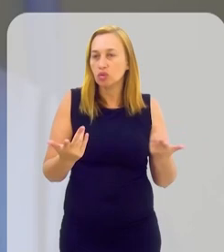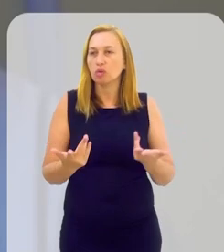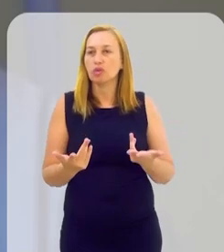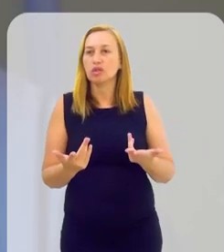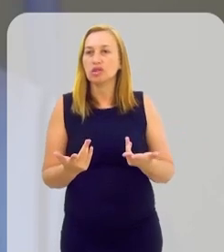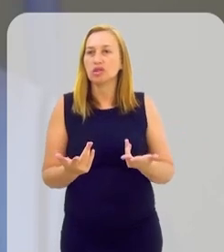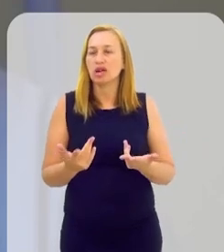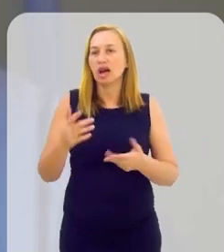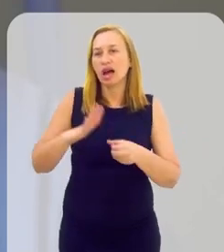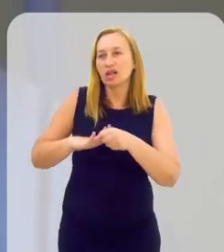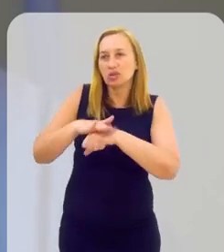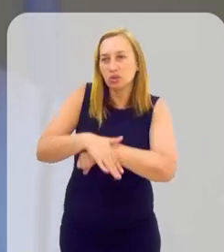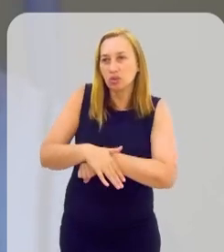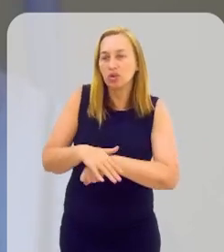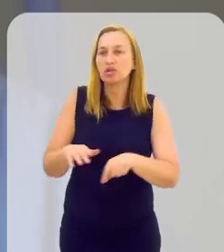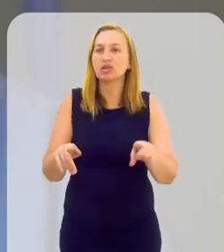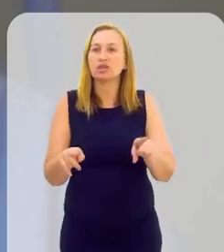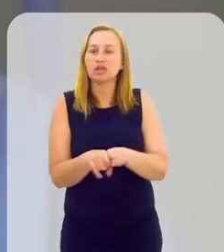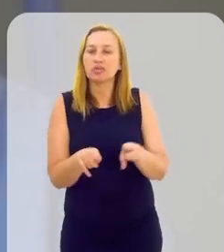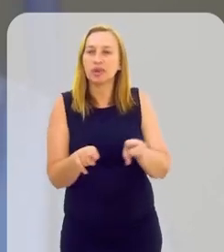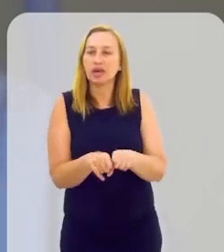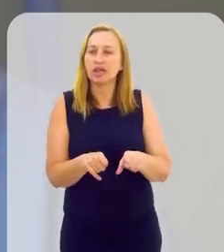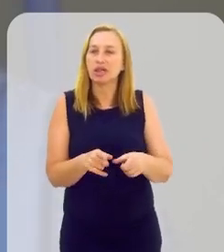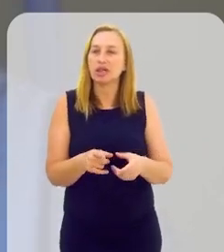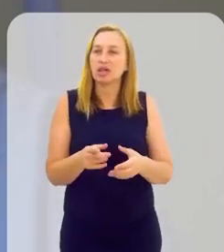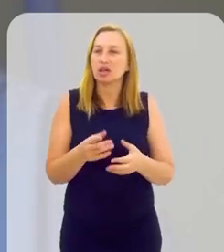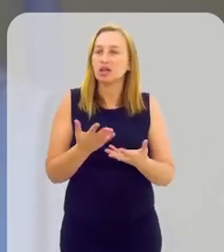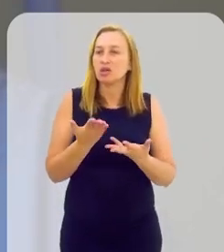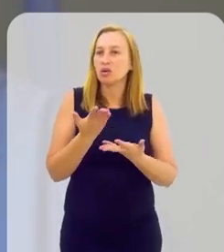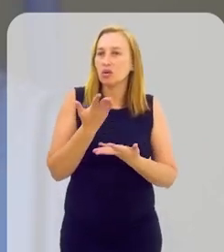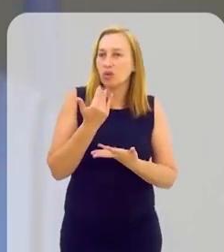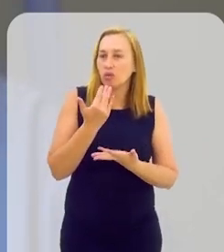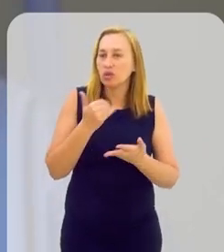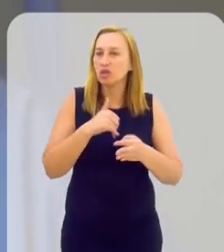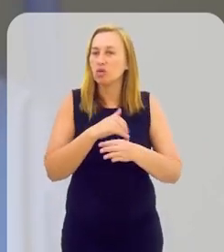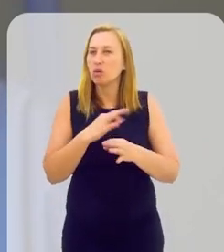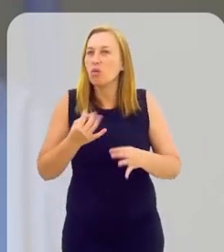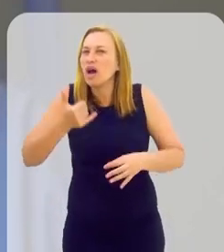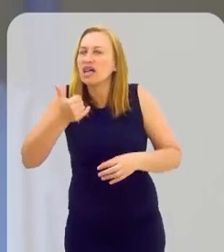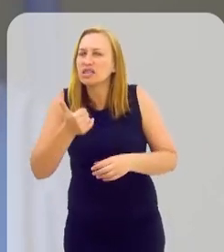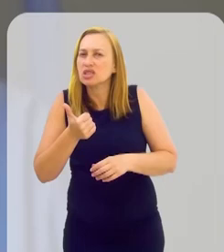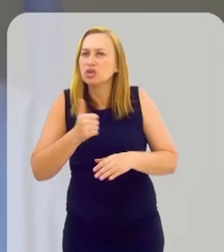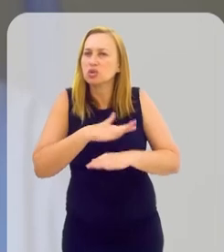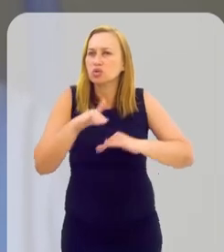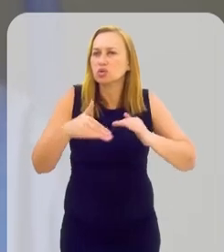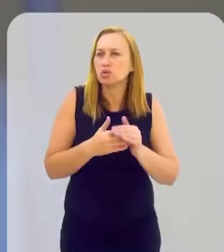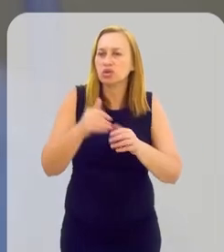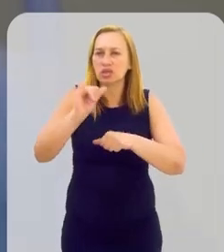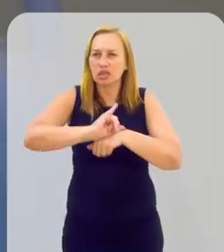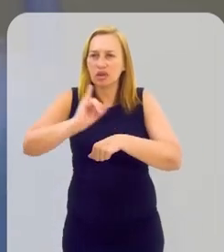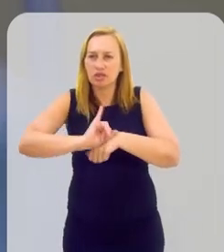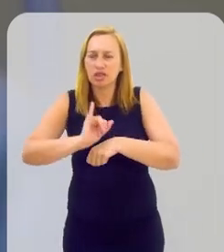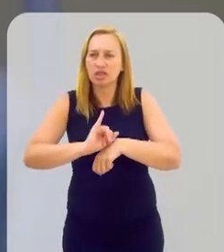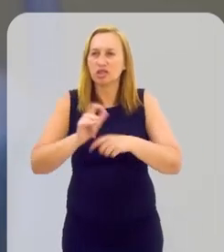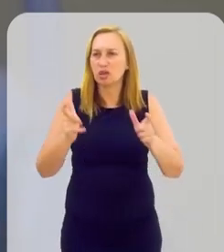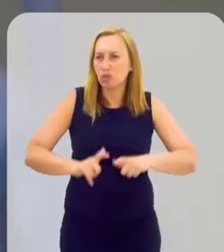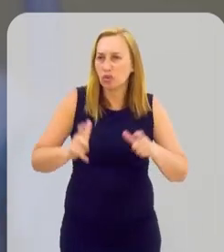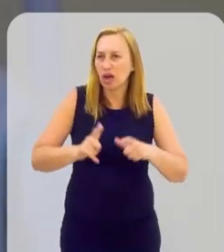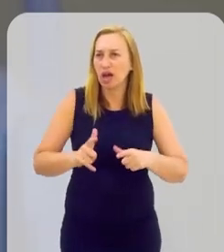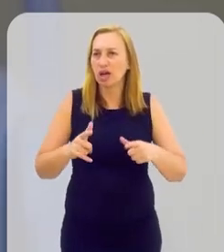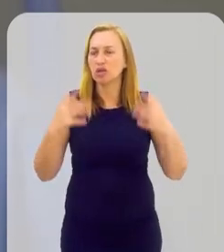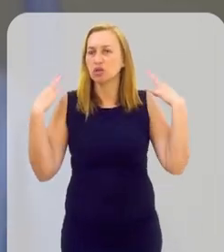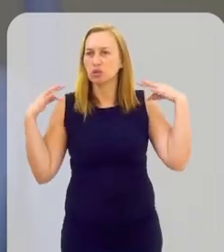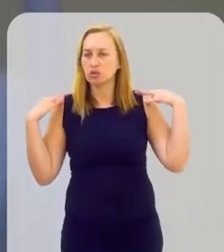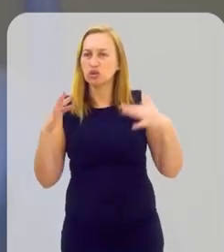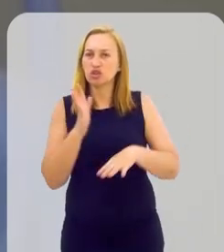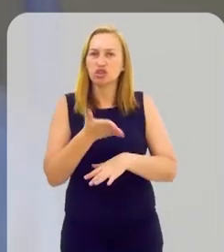no, no, à noite, no chamado casual dinner, ou no jantar de lazer, em quase todas as cidades que têm uma